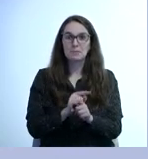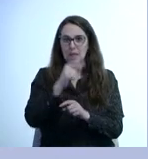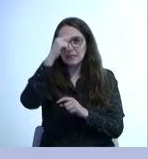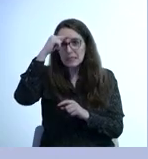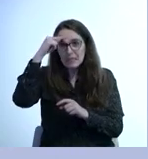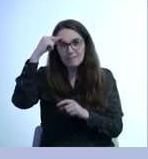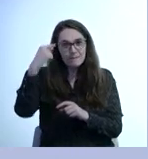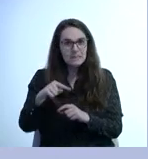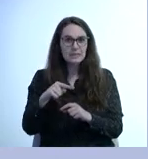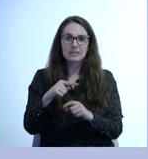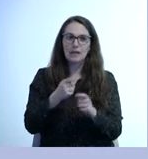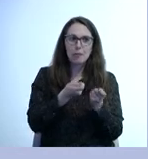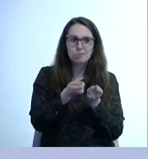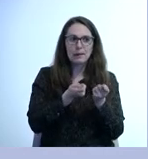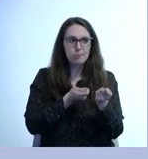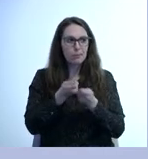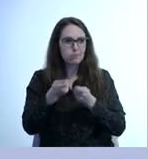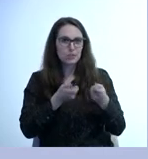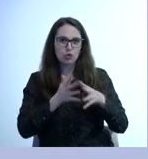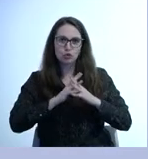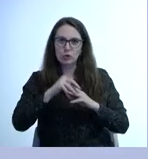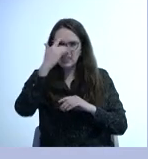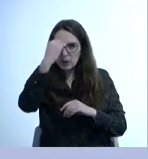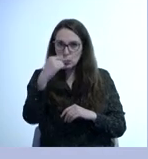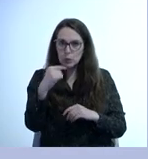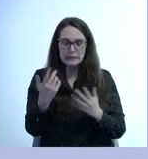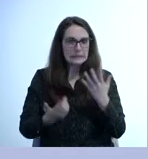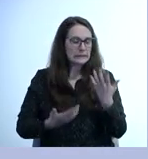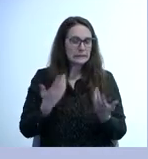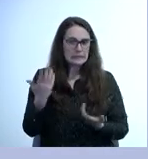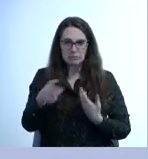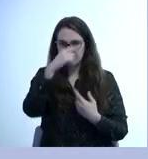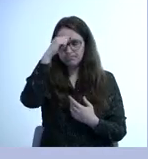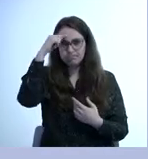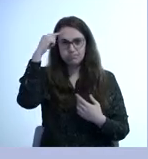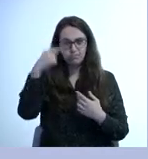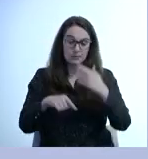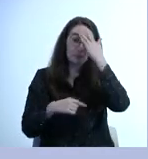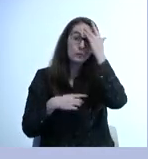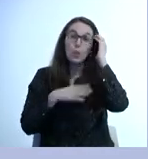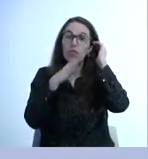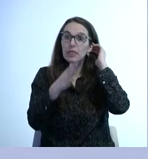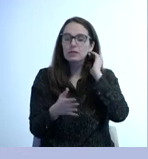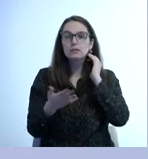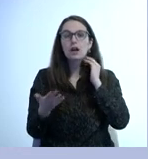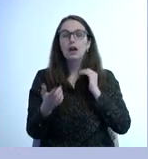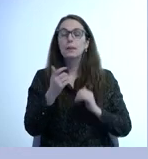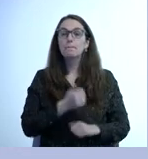difícil os três conseguirem estruturar uma ideia com pés para andar. E eu sugeri que